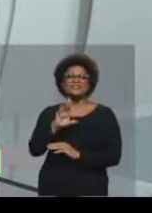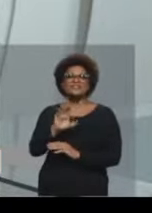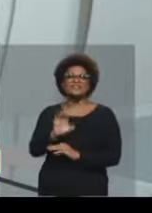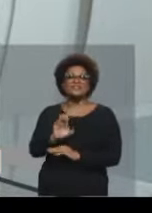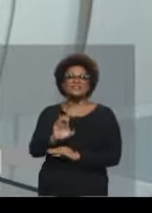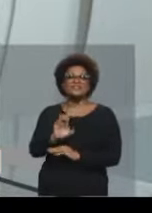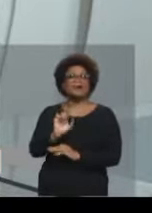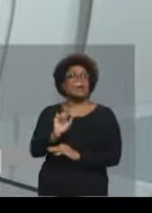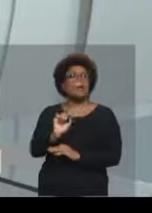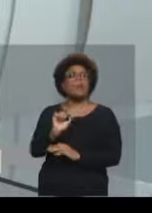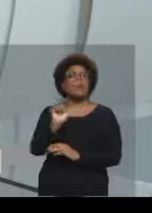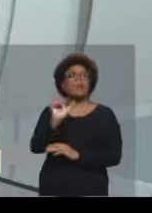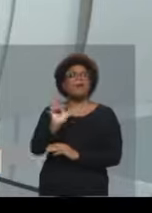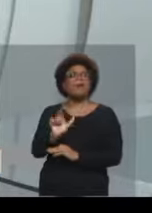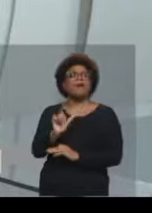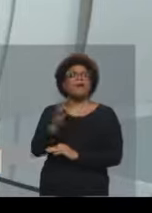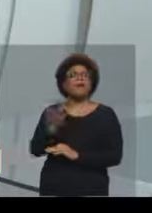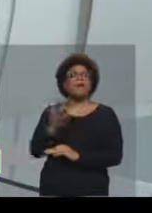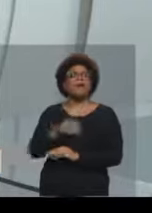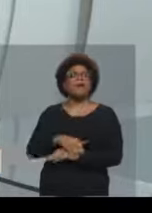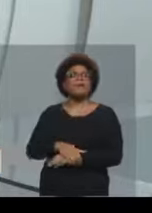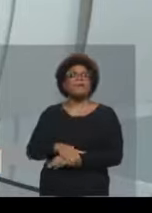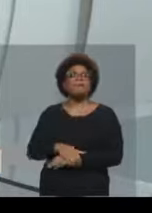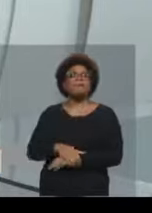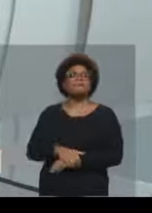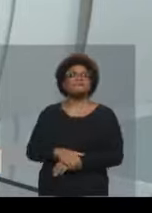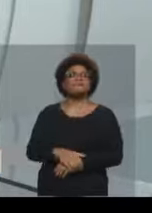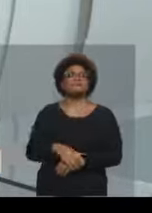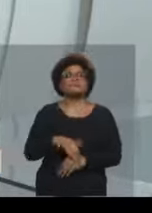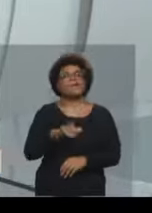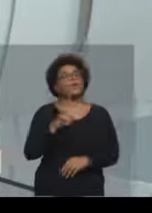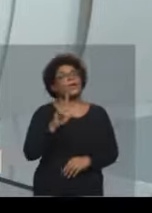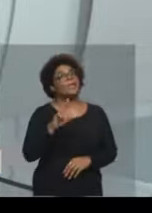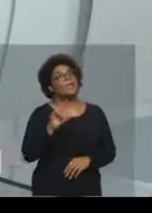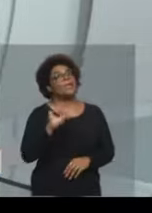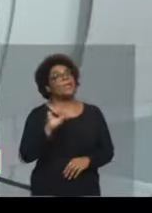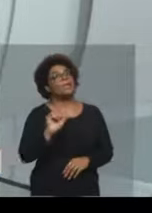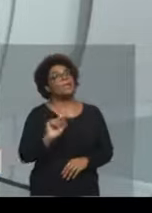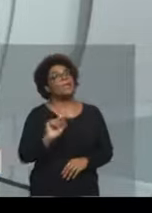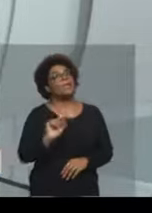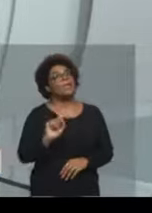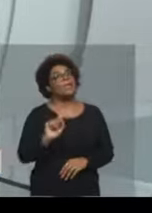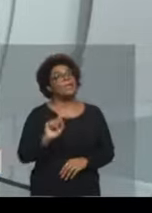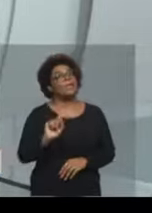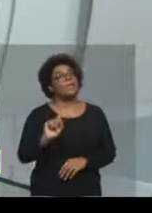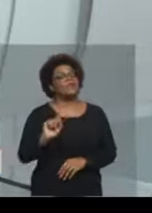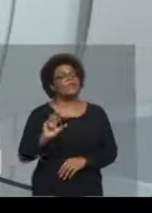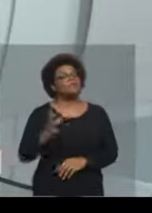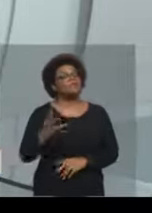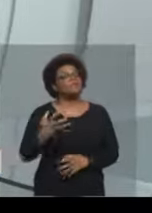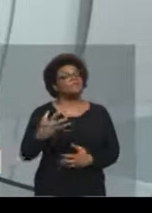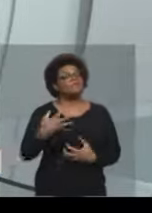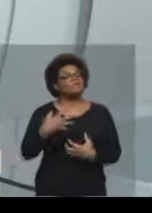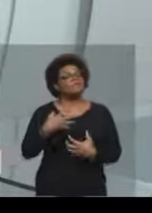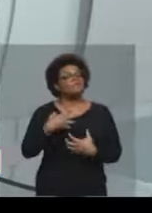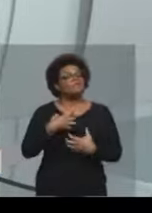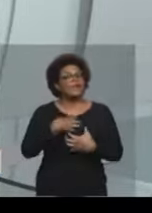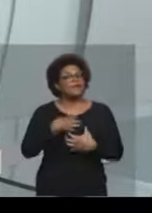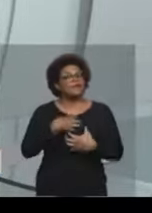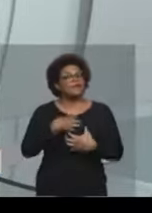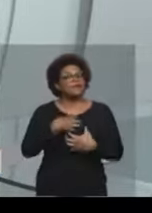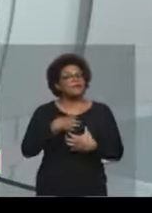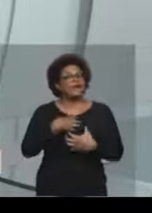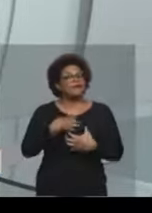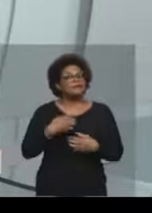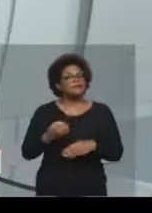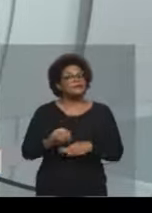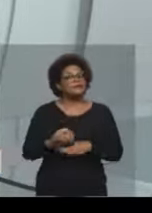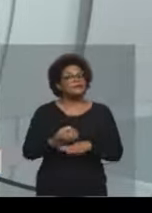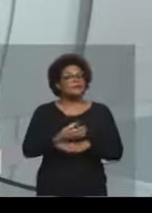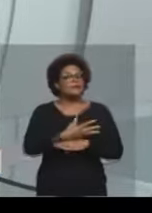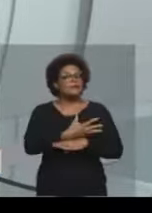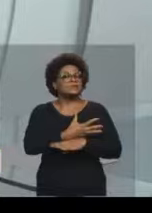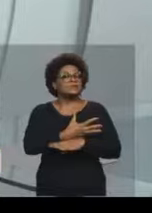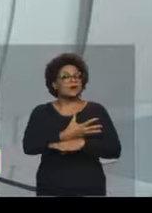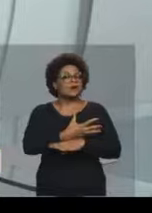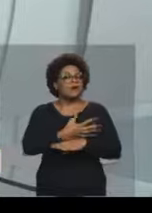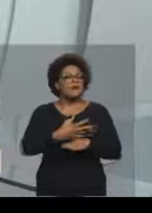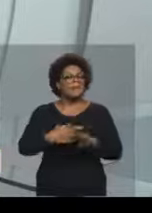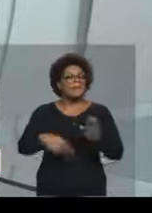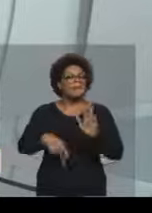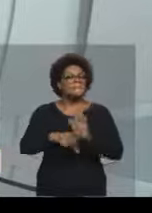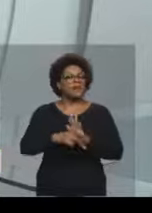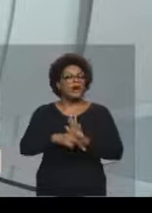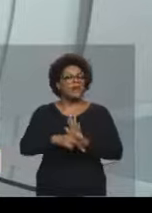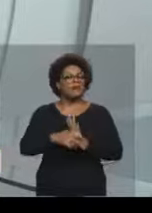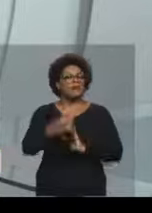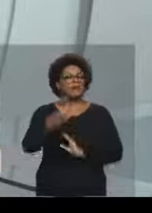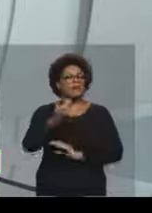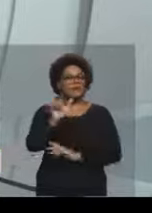olhar pessoal, né? Aquele olhar é a pessoa, é os sentimentos, as emoções, é a maneira como ela vê o mundo. Então, eu vou até